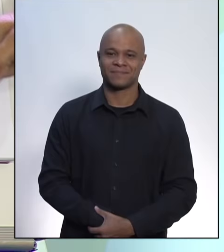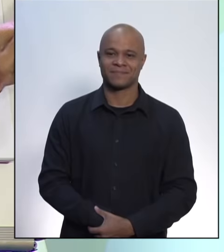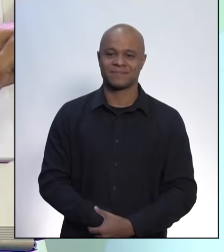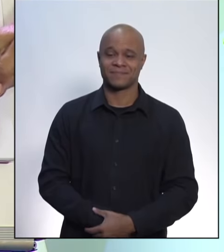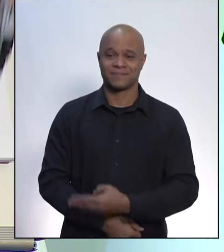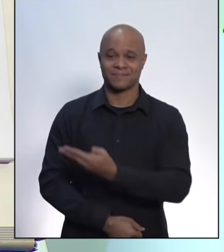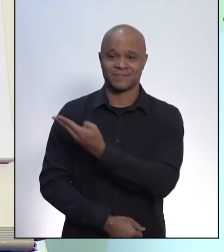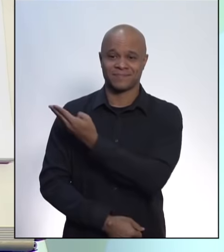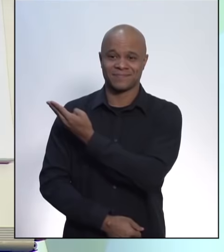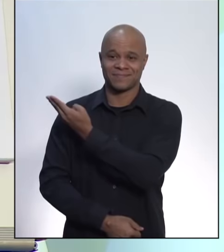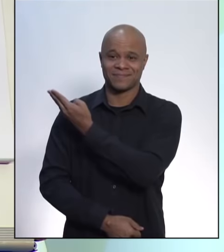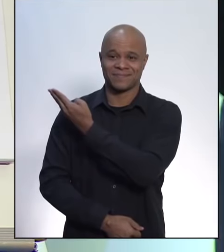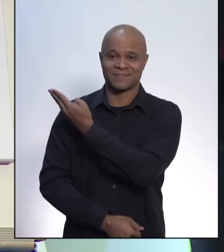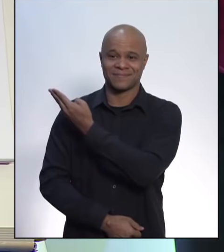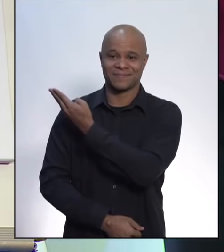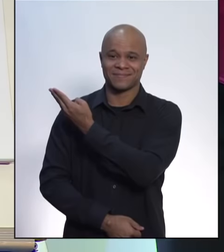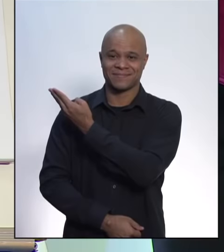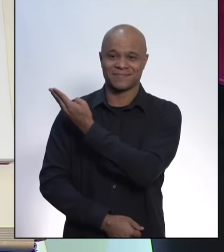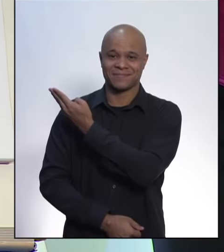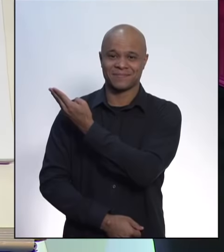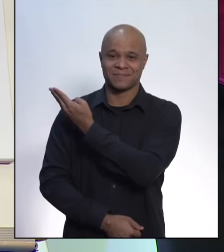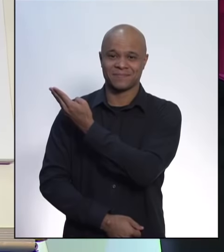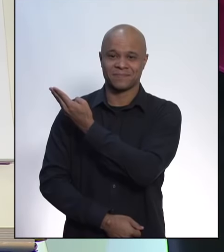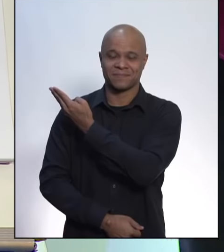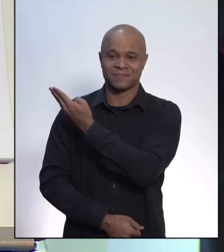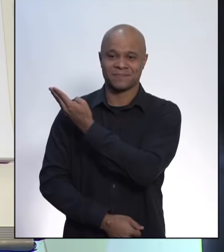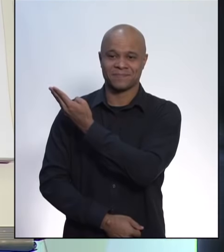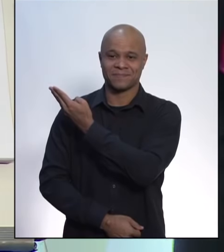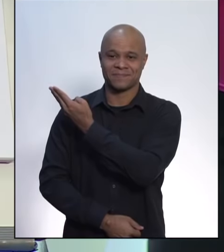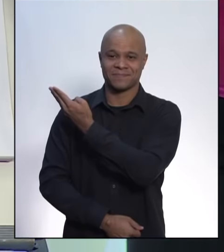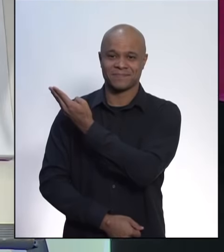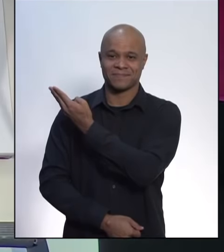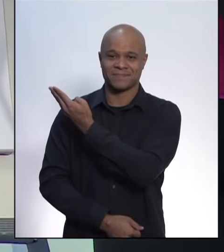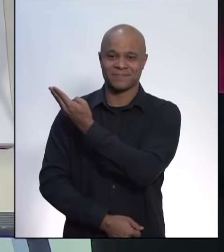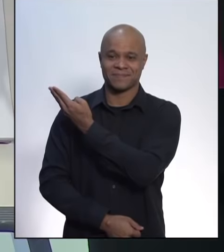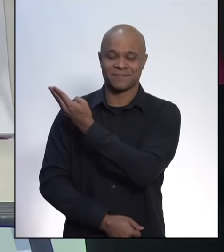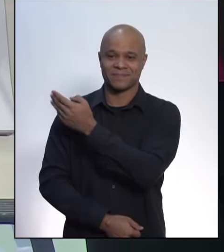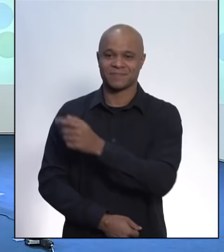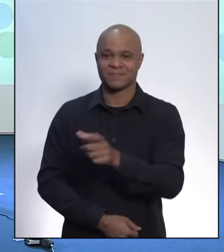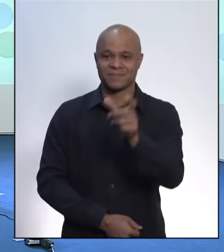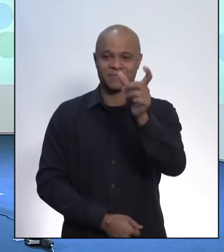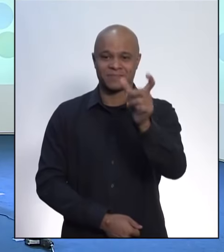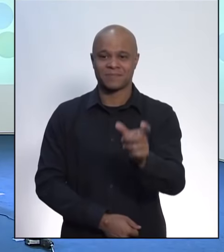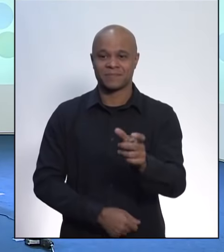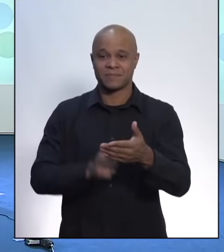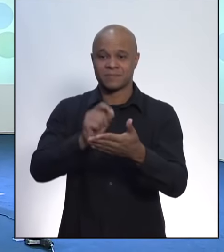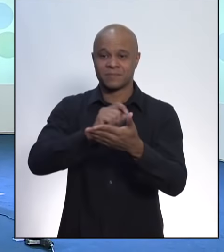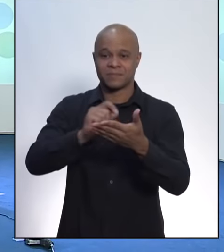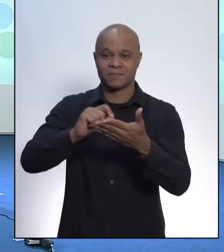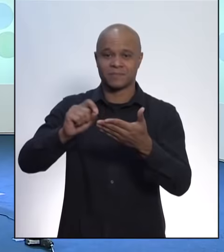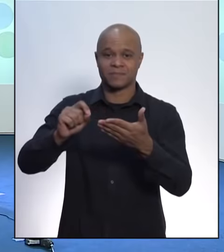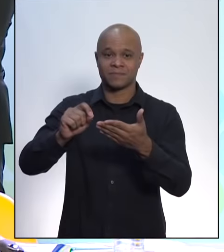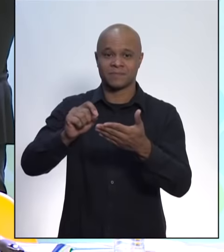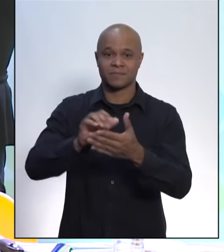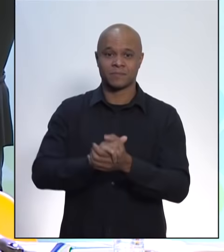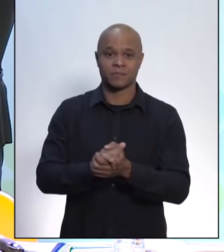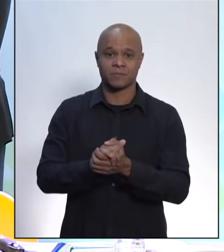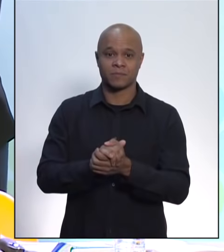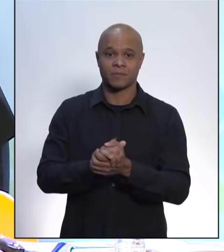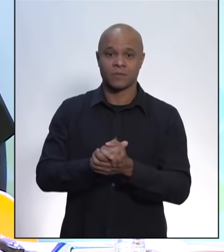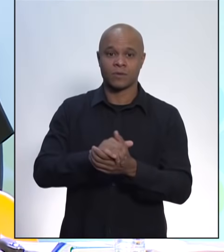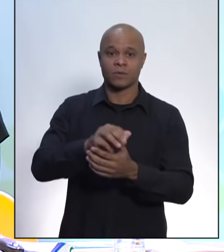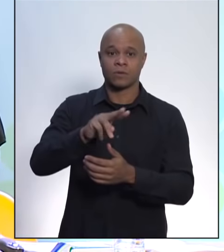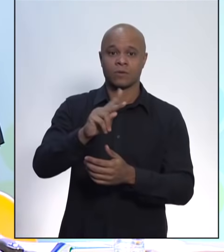em três colunas na primeira coluna vocês vão escrever what i